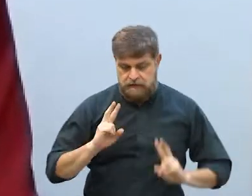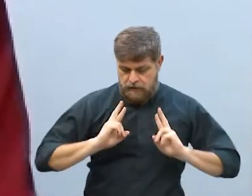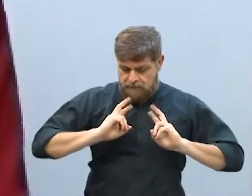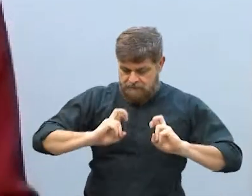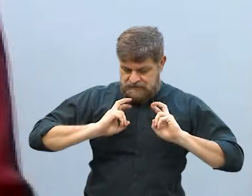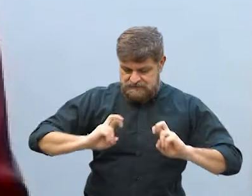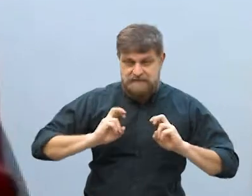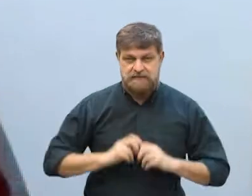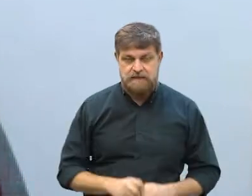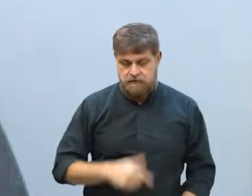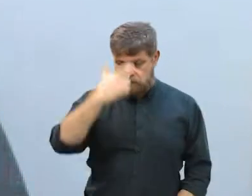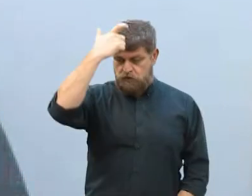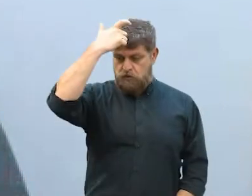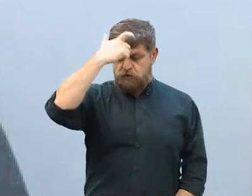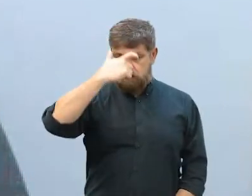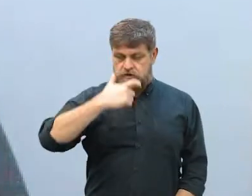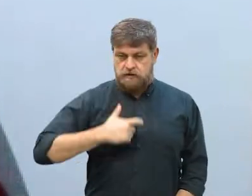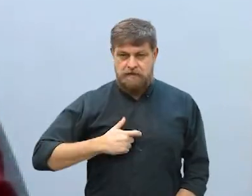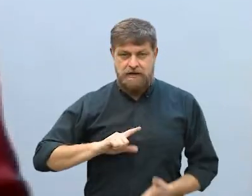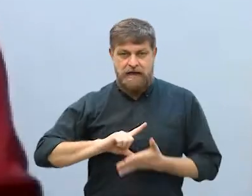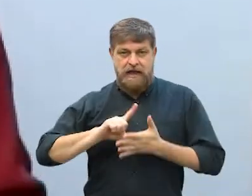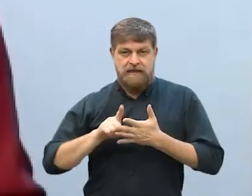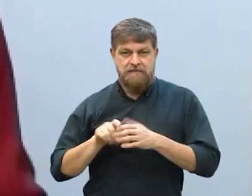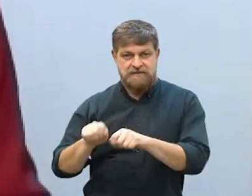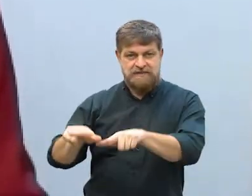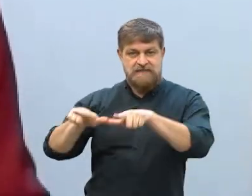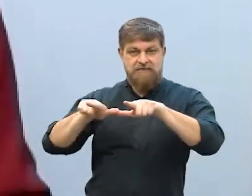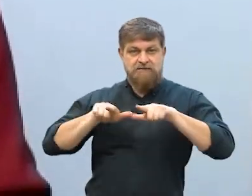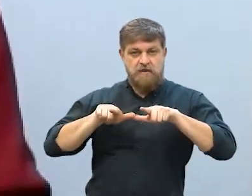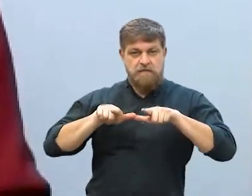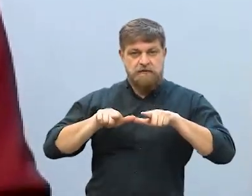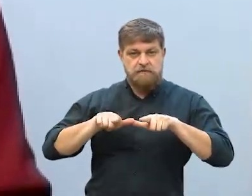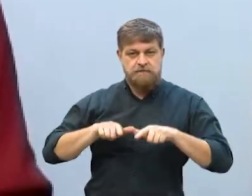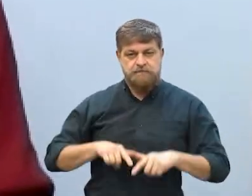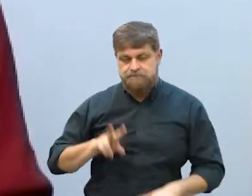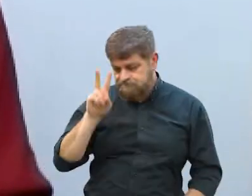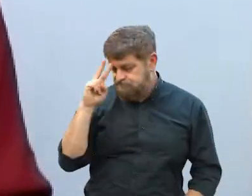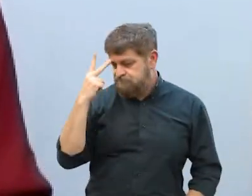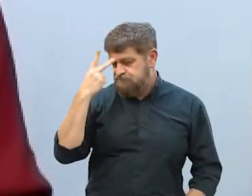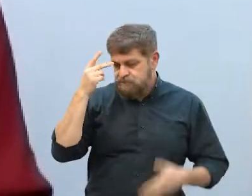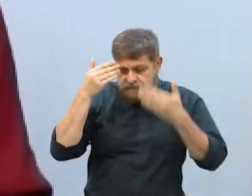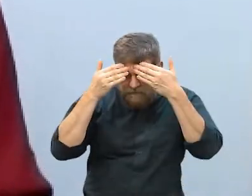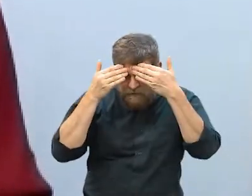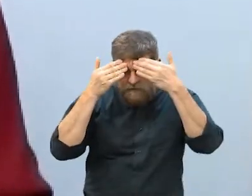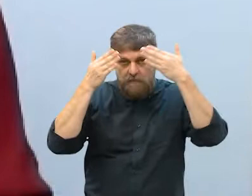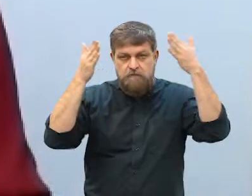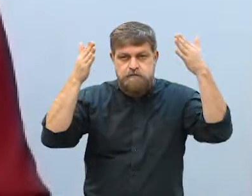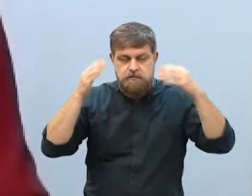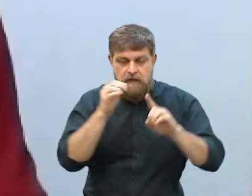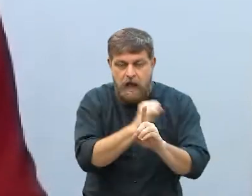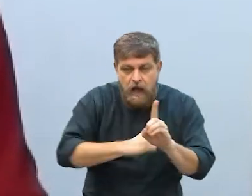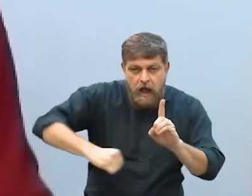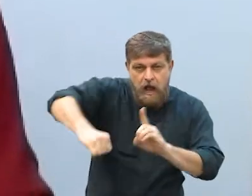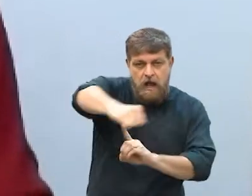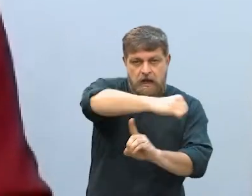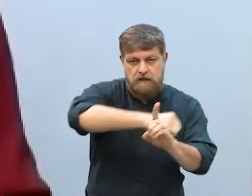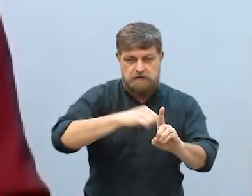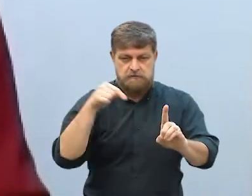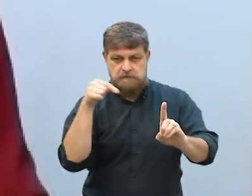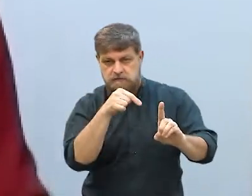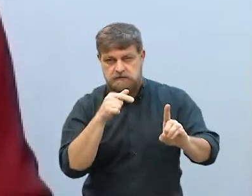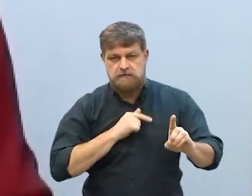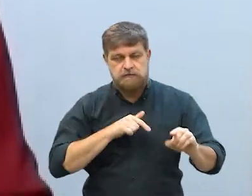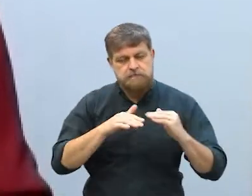humano, de mundo, quando eles saem da educação, é uma visão de uma sociedade que seja